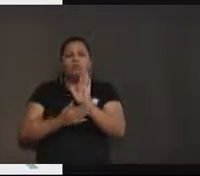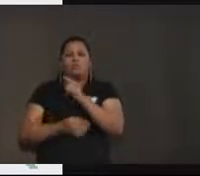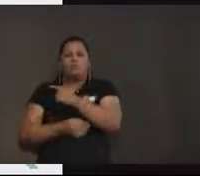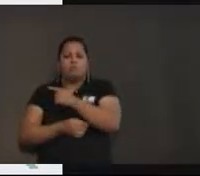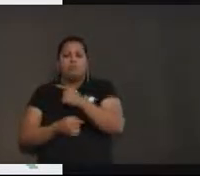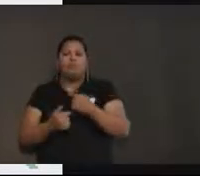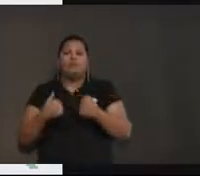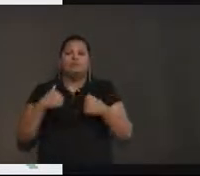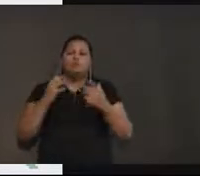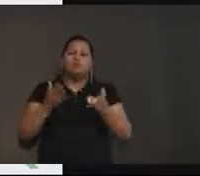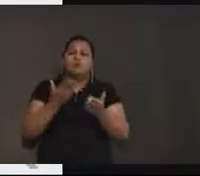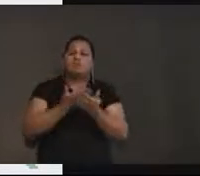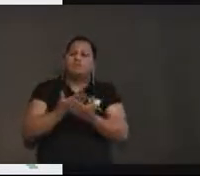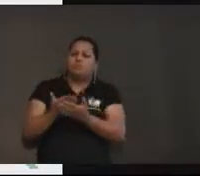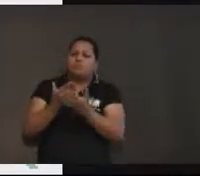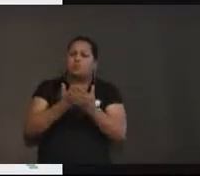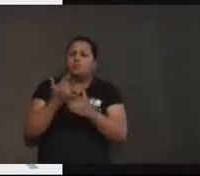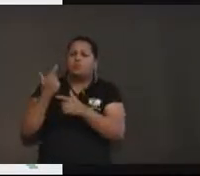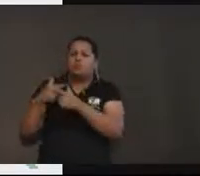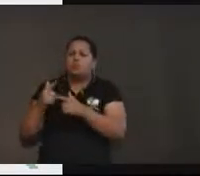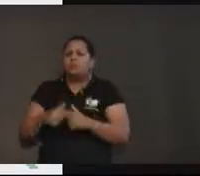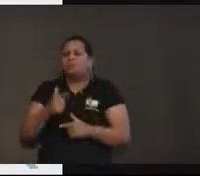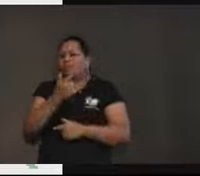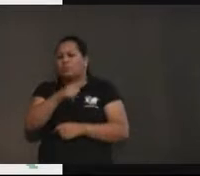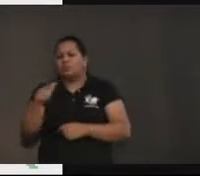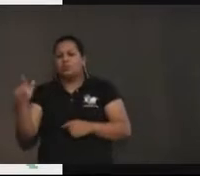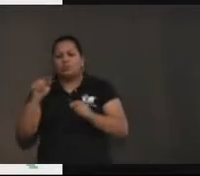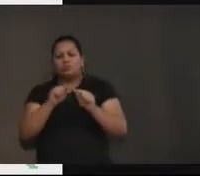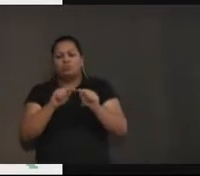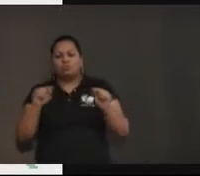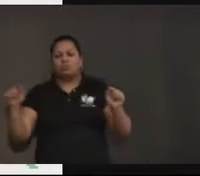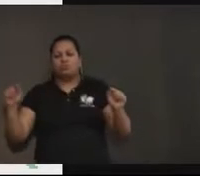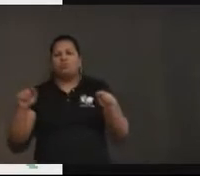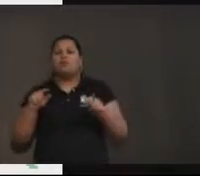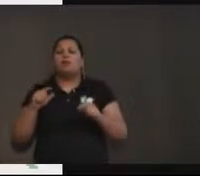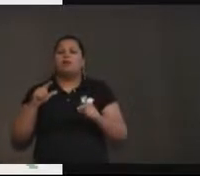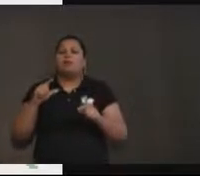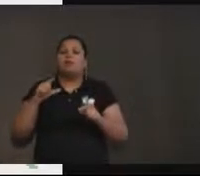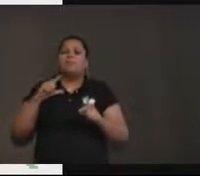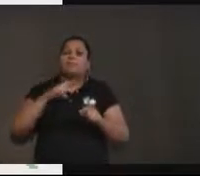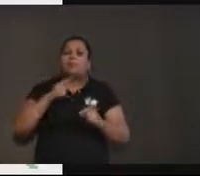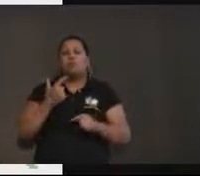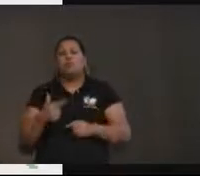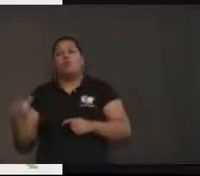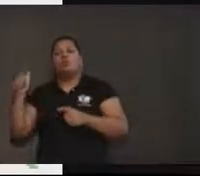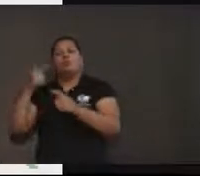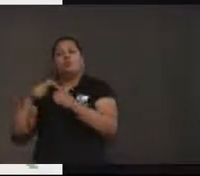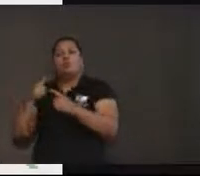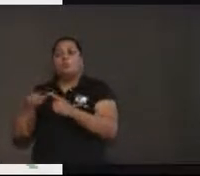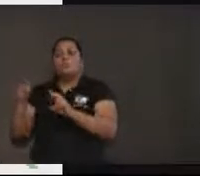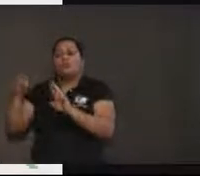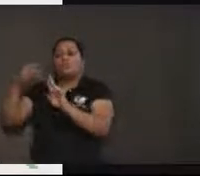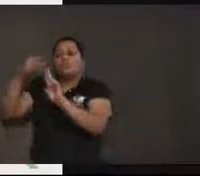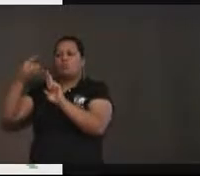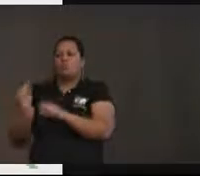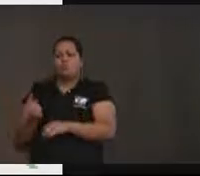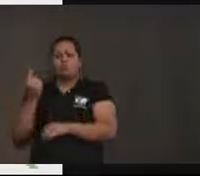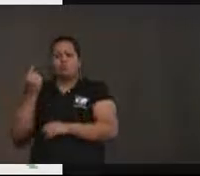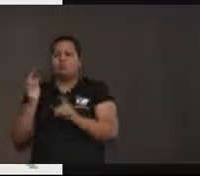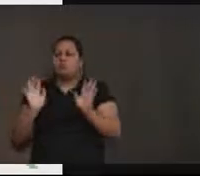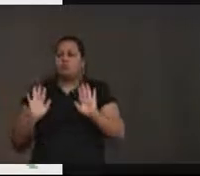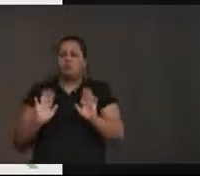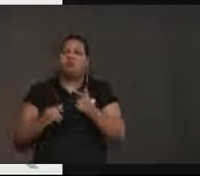de não-linearidade Tem dificuldades é porque não é só o cúbico mas vou passar para rapidamente